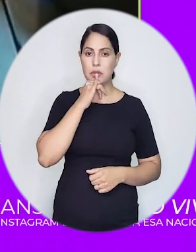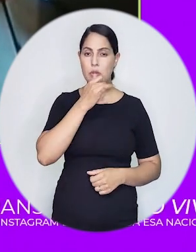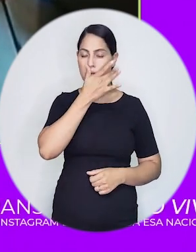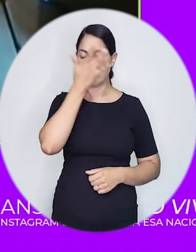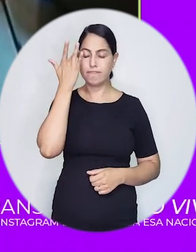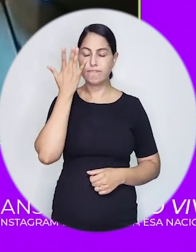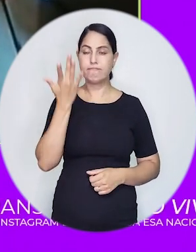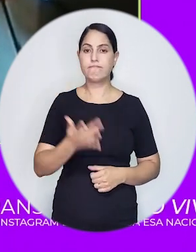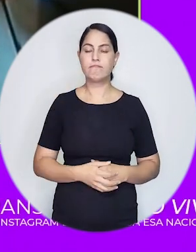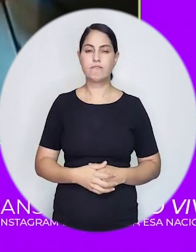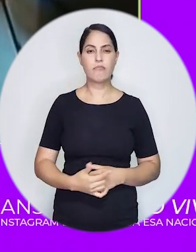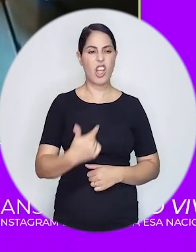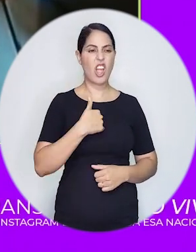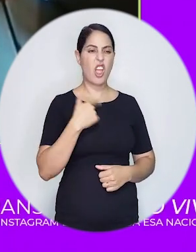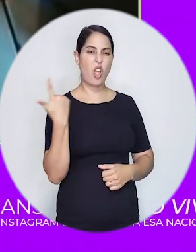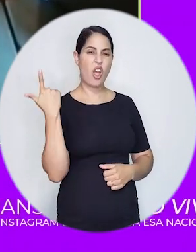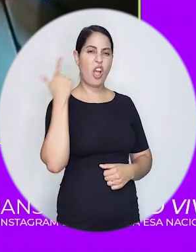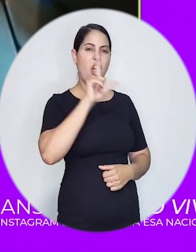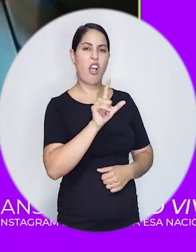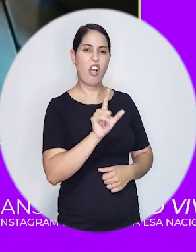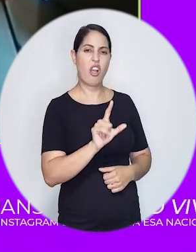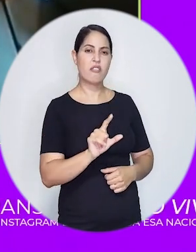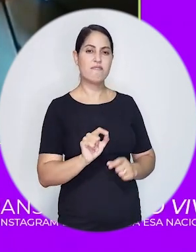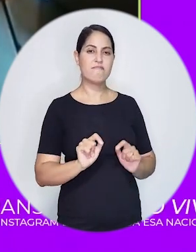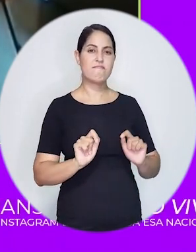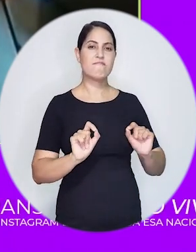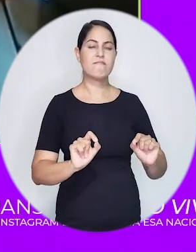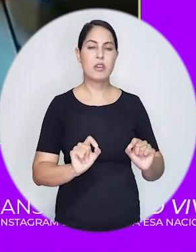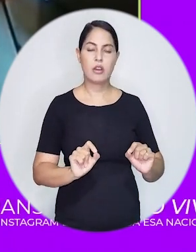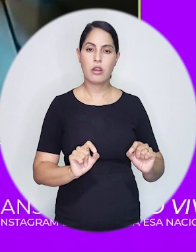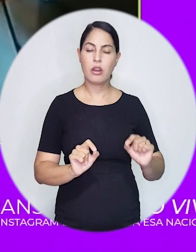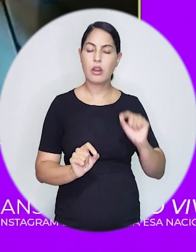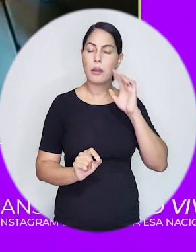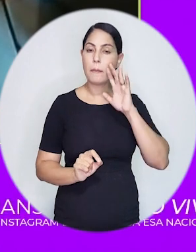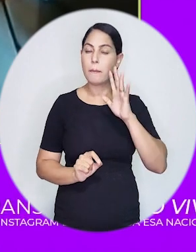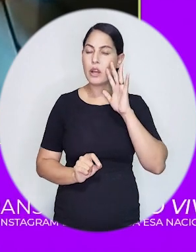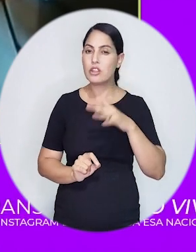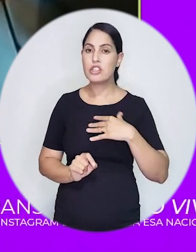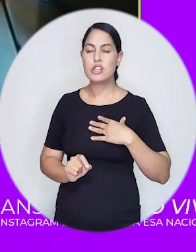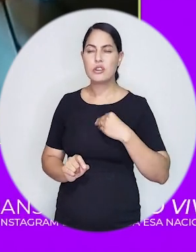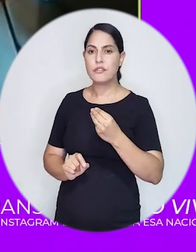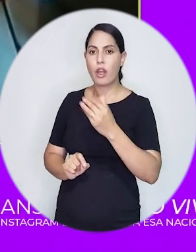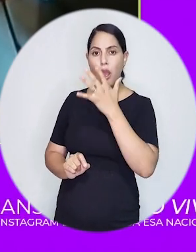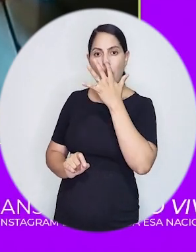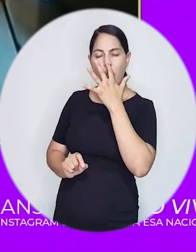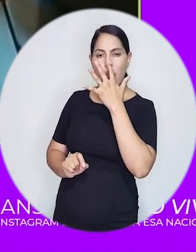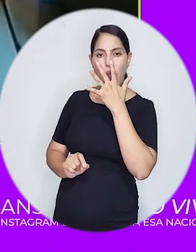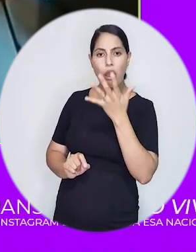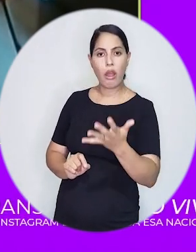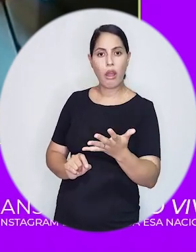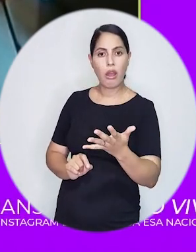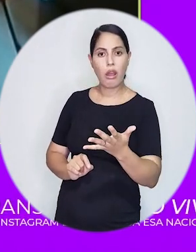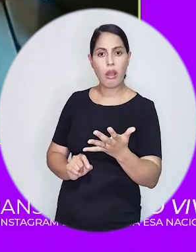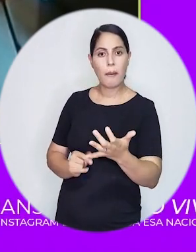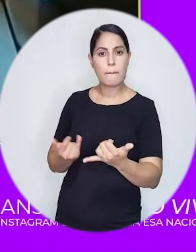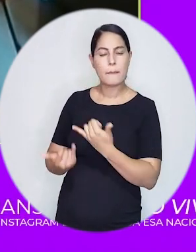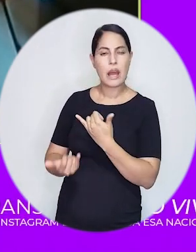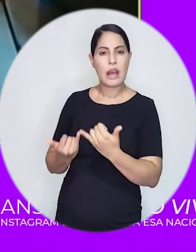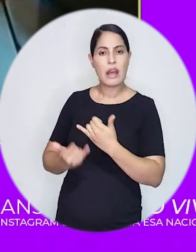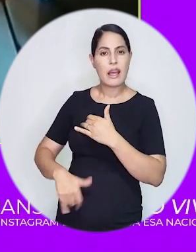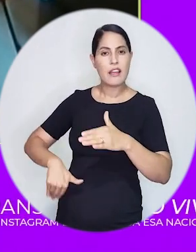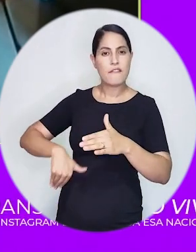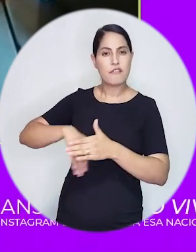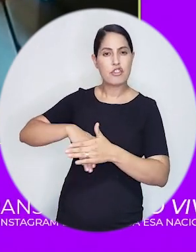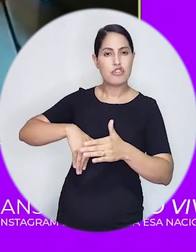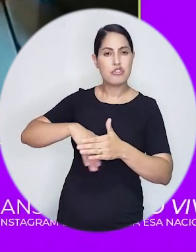algum momento já escutou a expressão "eu ganhei a guarda". Imagina só, um dos filhos escutando isso, ele está acostumado